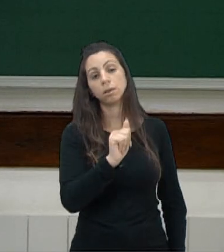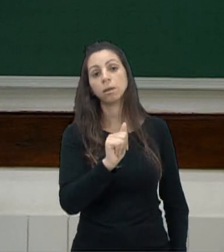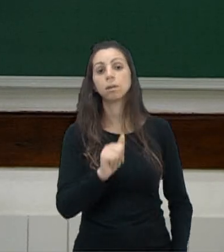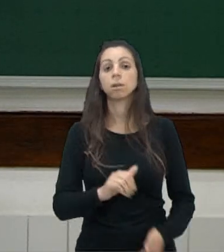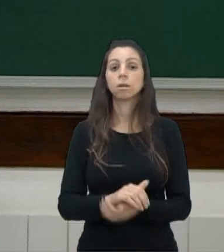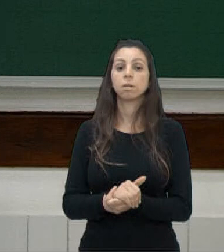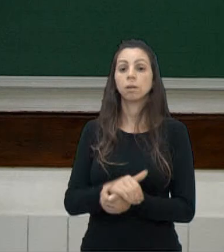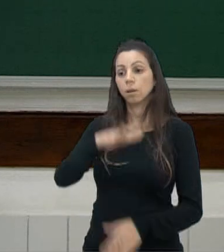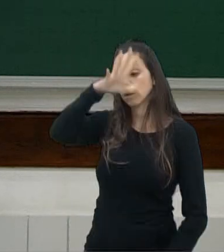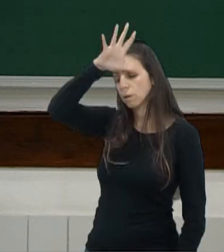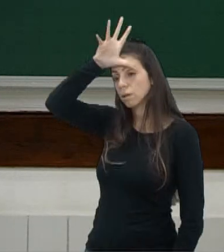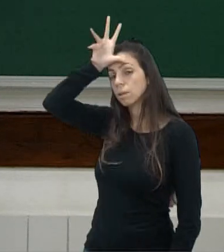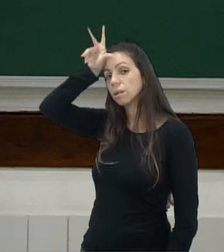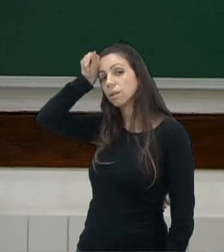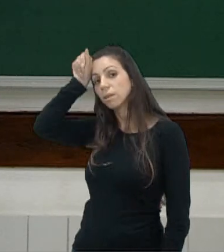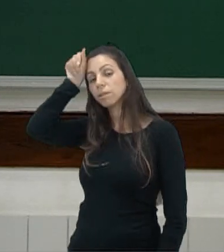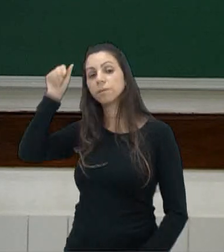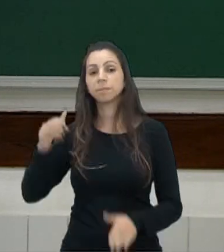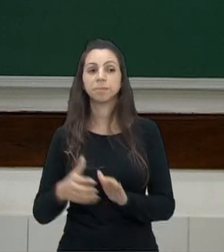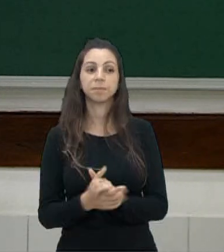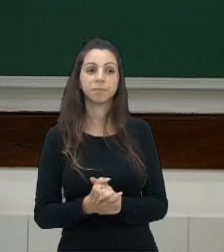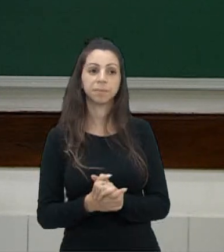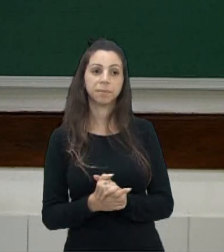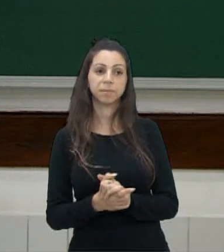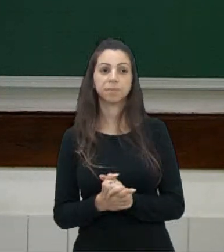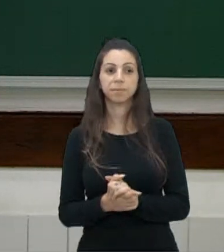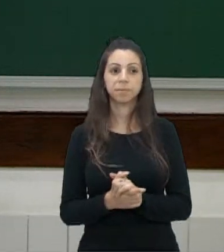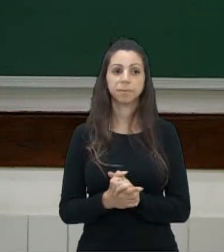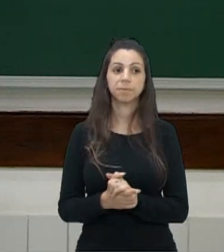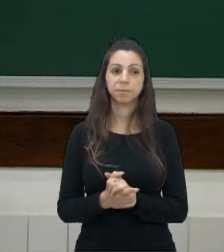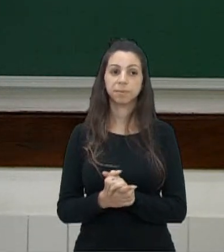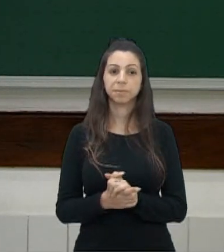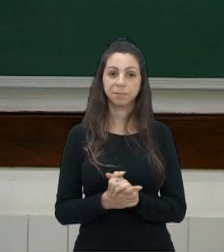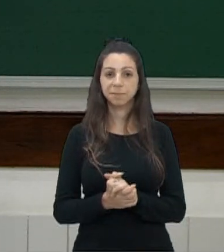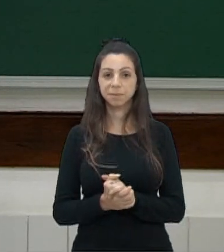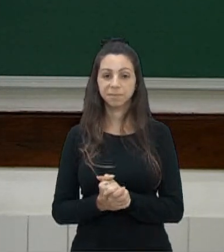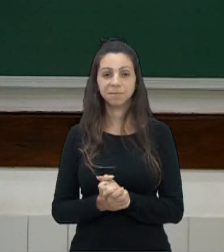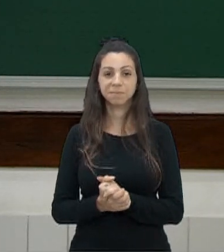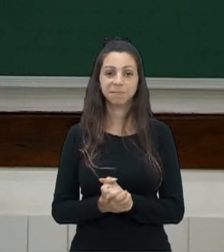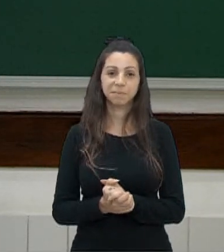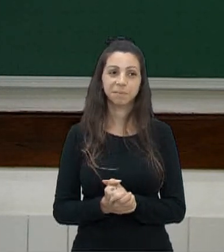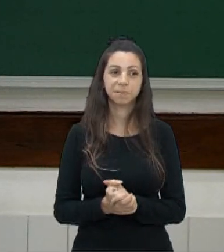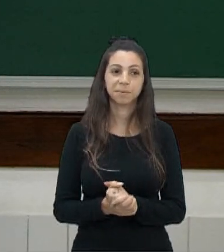Orinoco, na Venezuela. E conforme você pode ver aqui, ó,